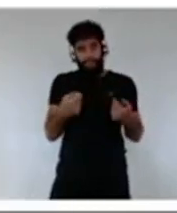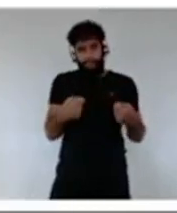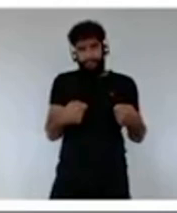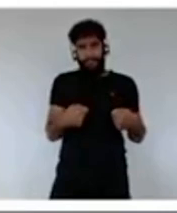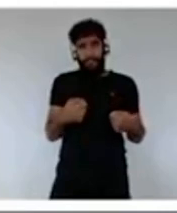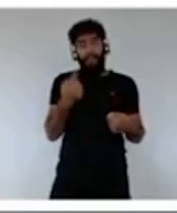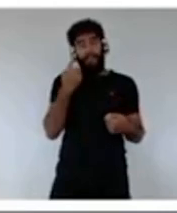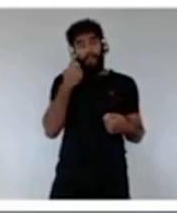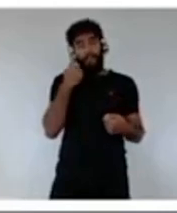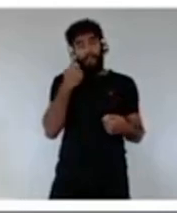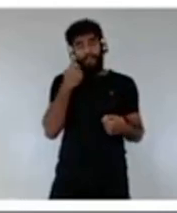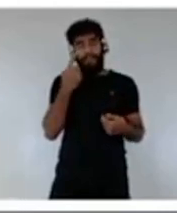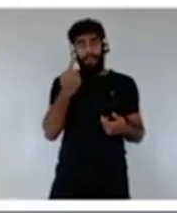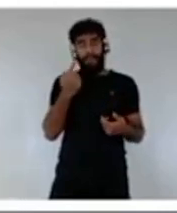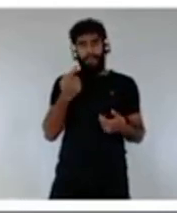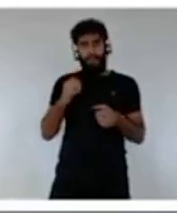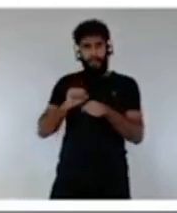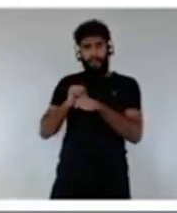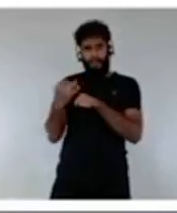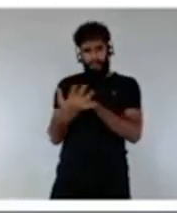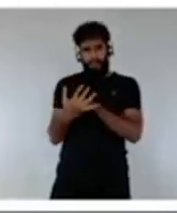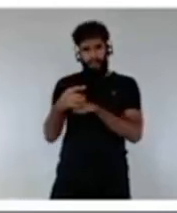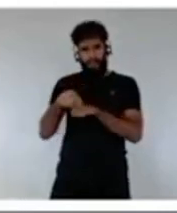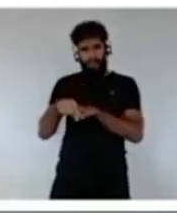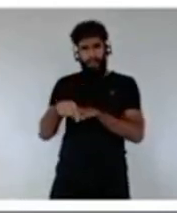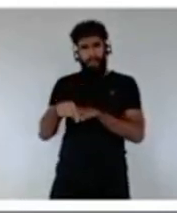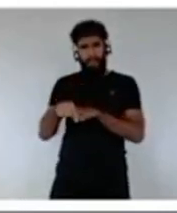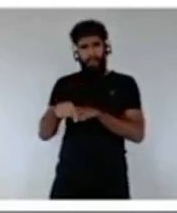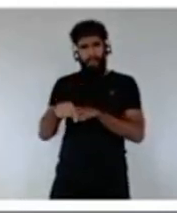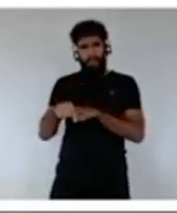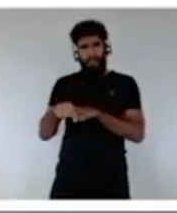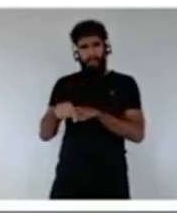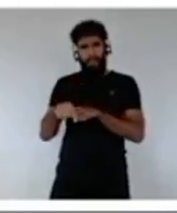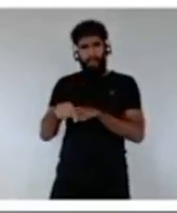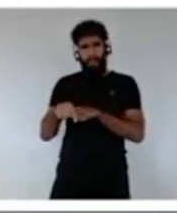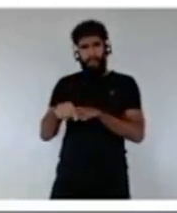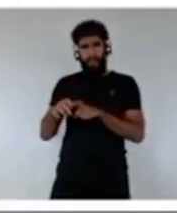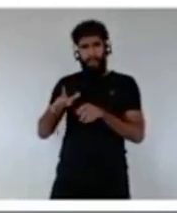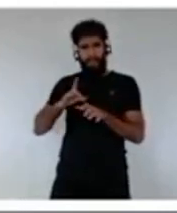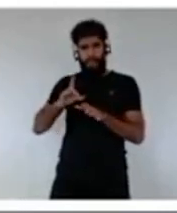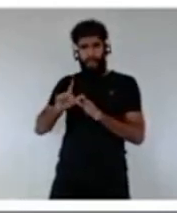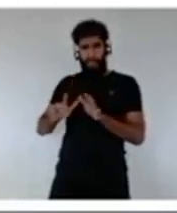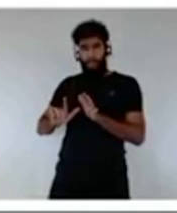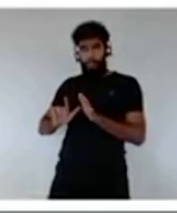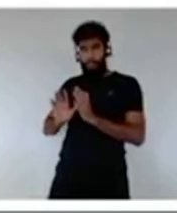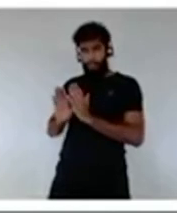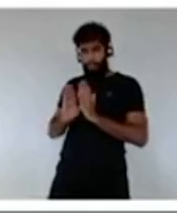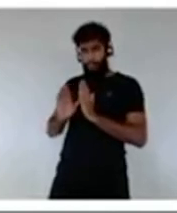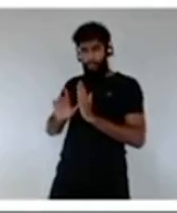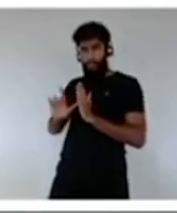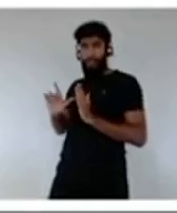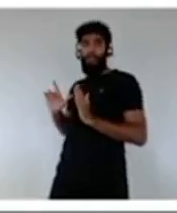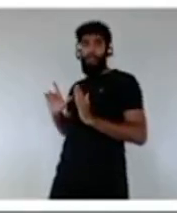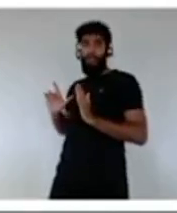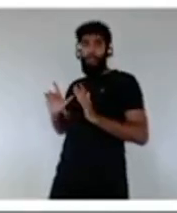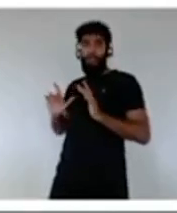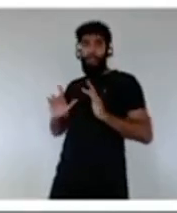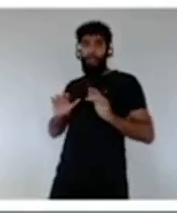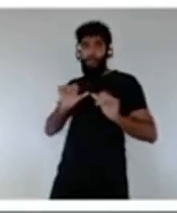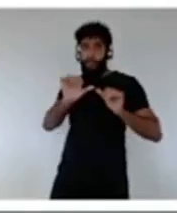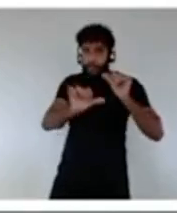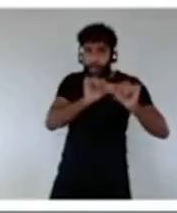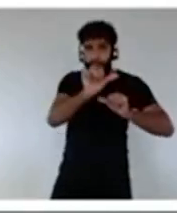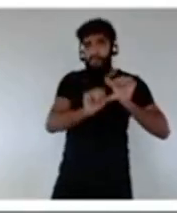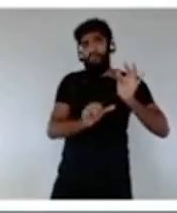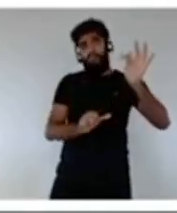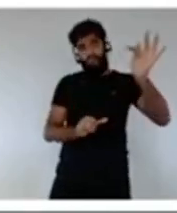ter que pensar. A pandemia saiu de um antes para ir para um depois,